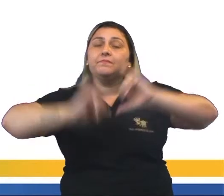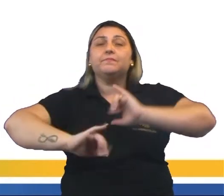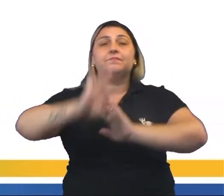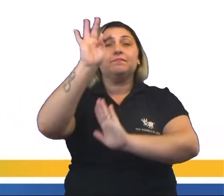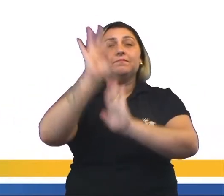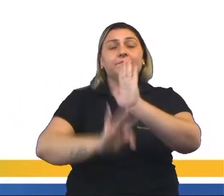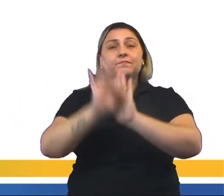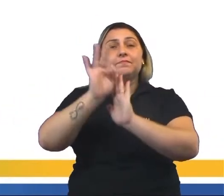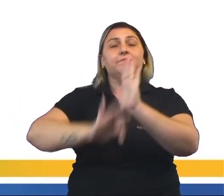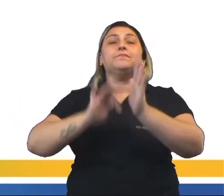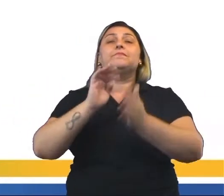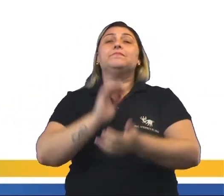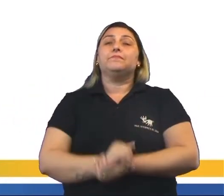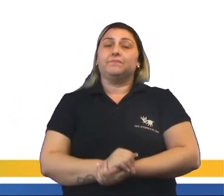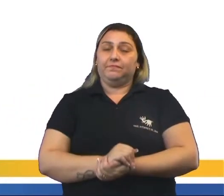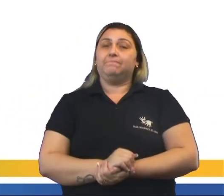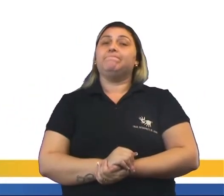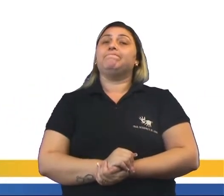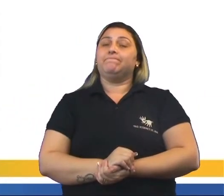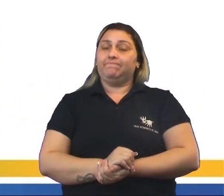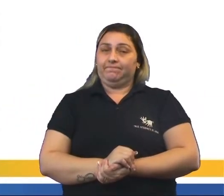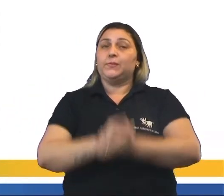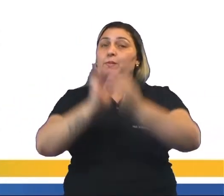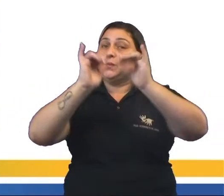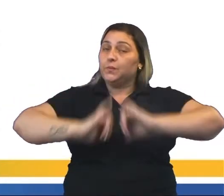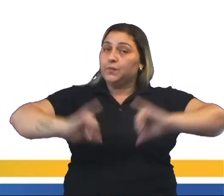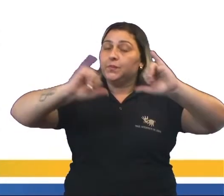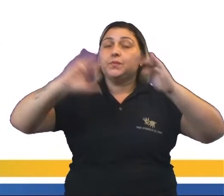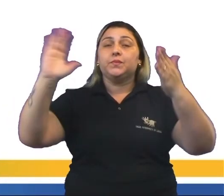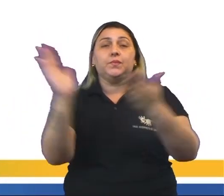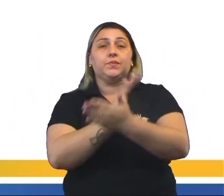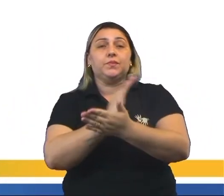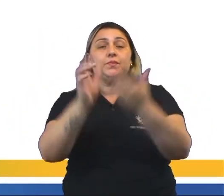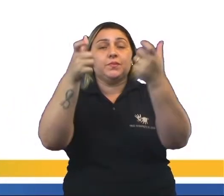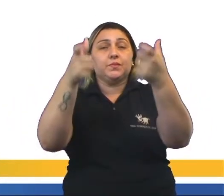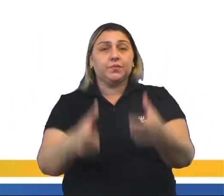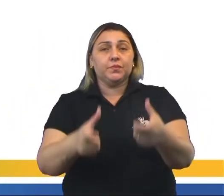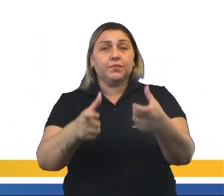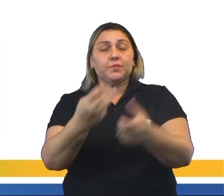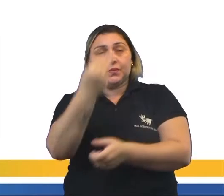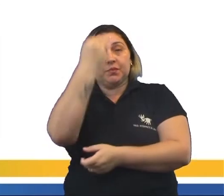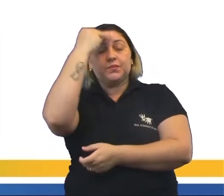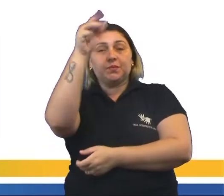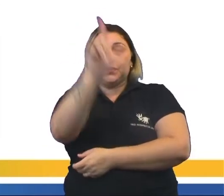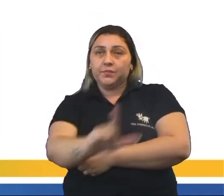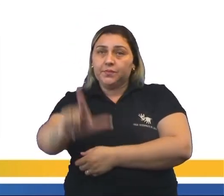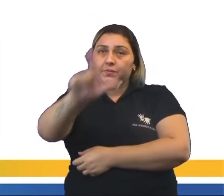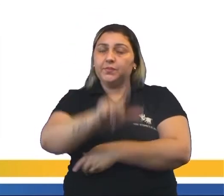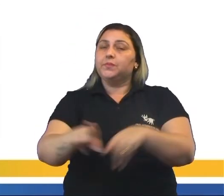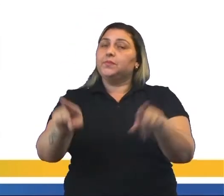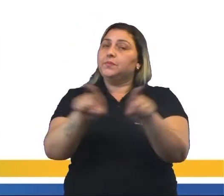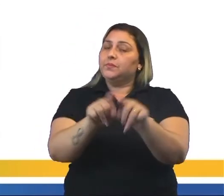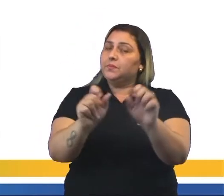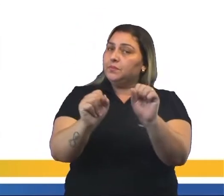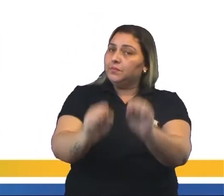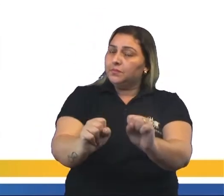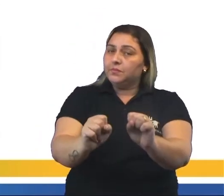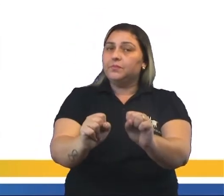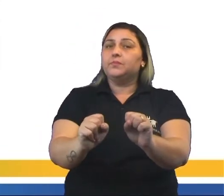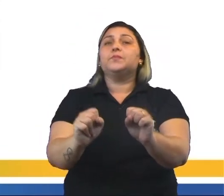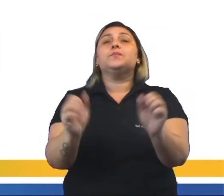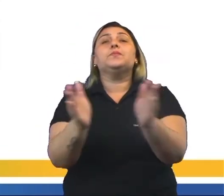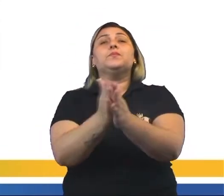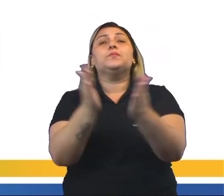vai circular? O texto será divulgado em algum lugar. As memórias literárias, elas podem ser reunidas em